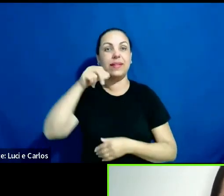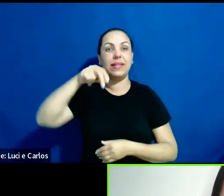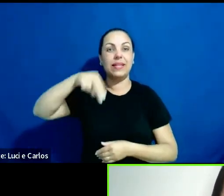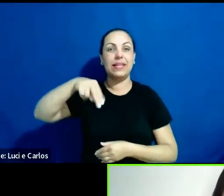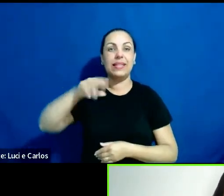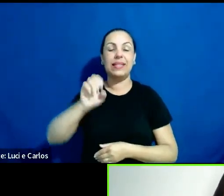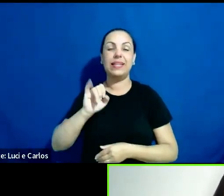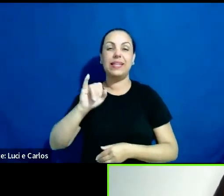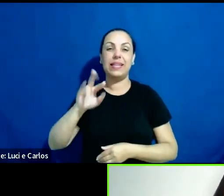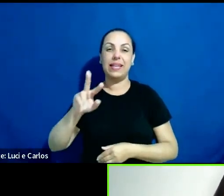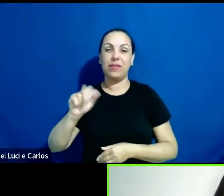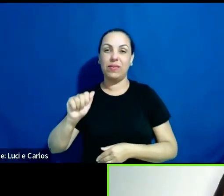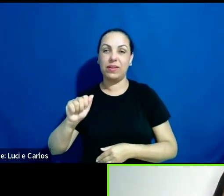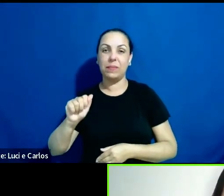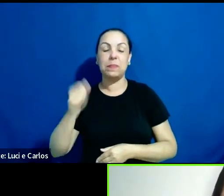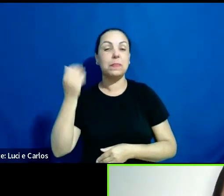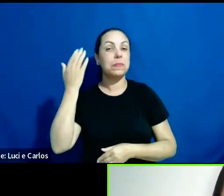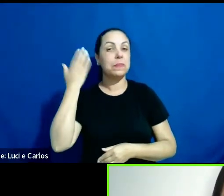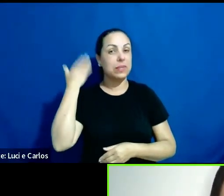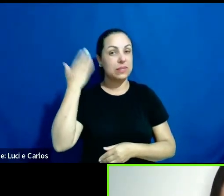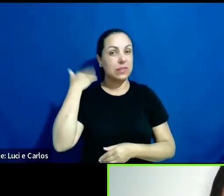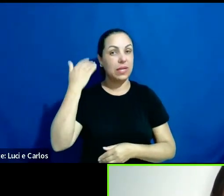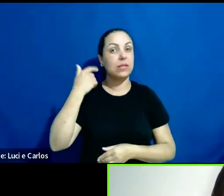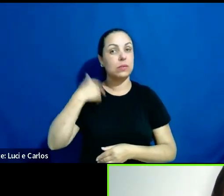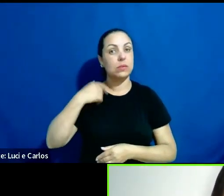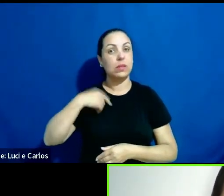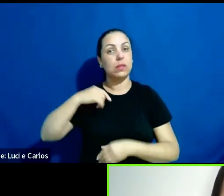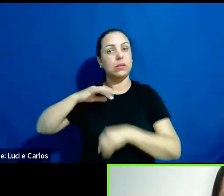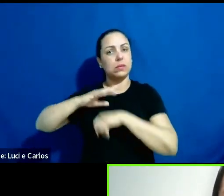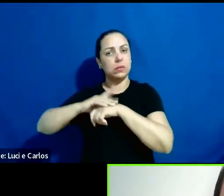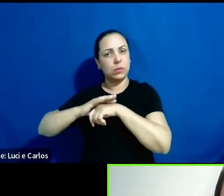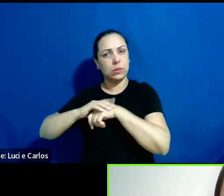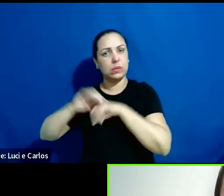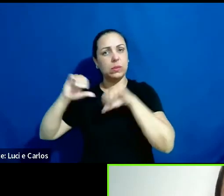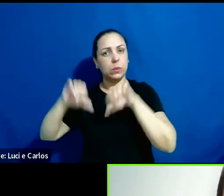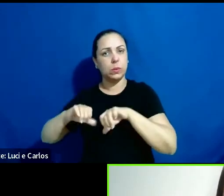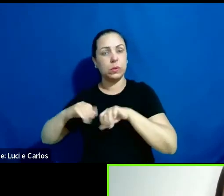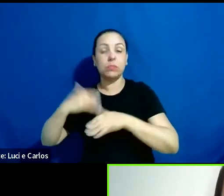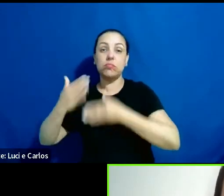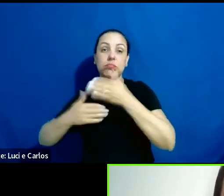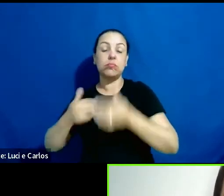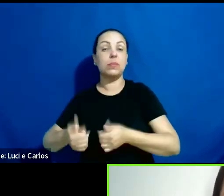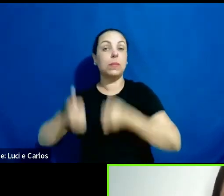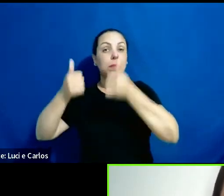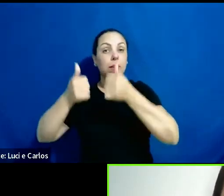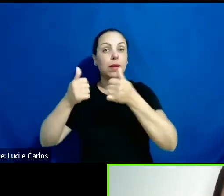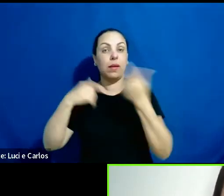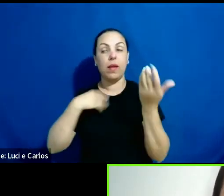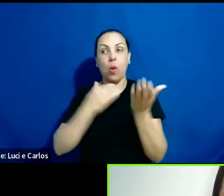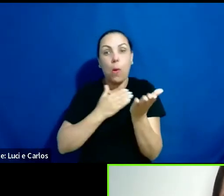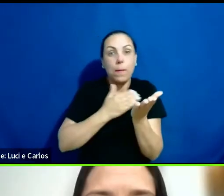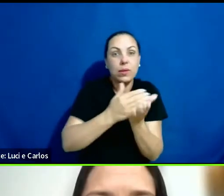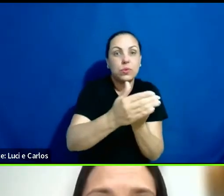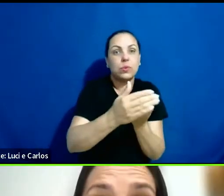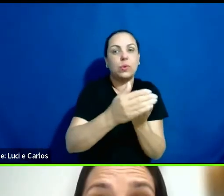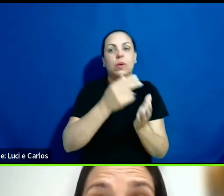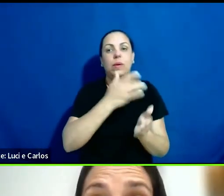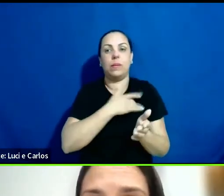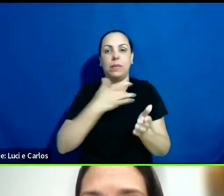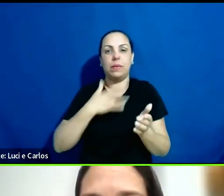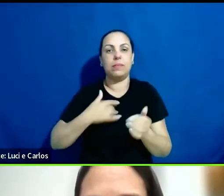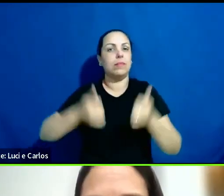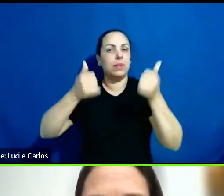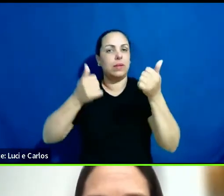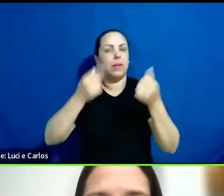uma pessoa que teve, assim, uma mudança muito grande na saúde dela, quando ela despertou, quando ela teve o que o senhor falou ali do